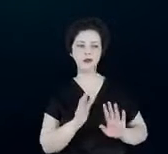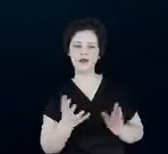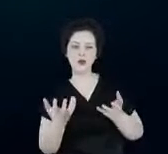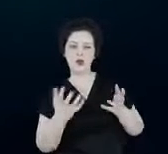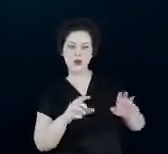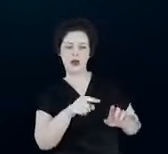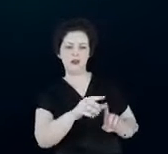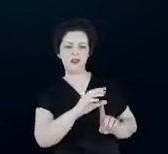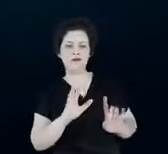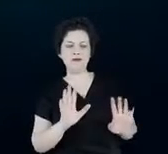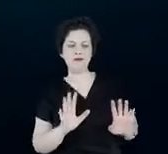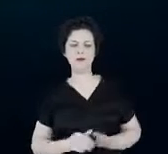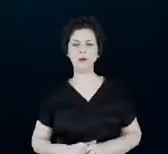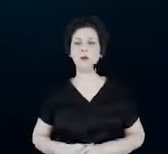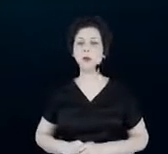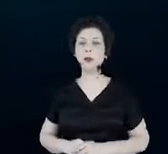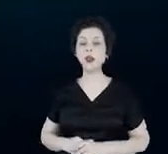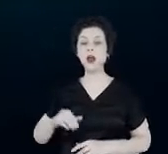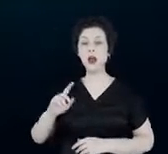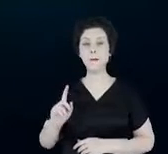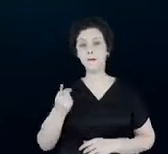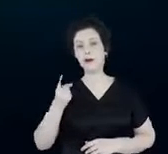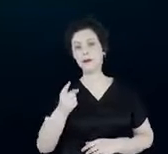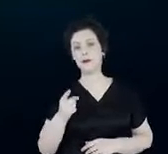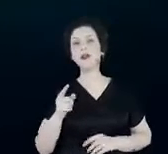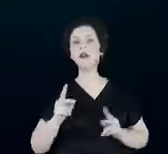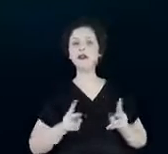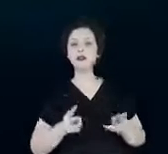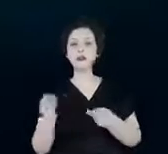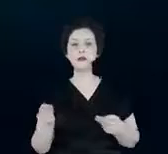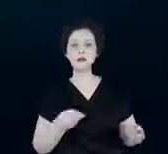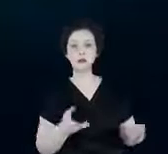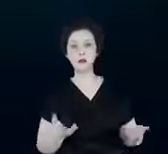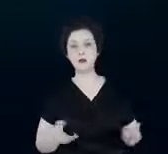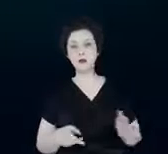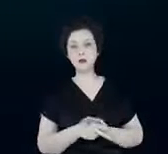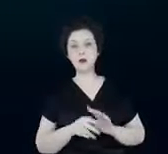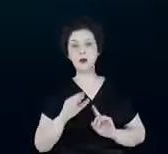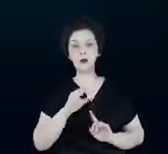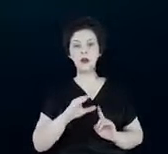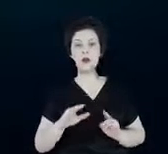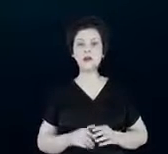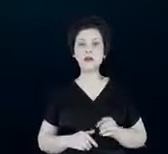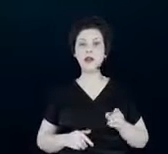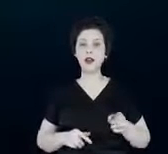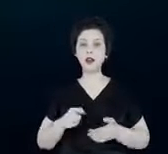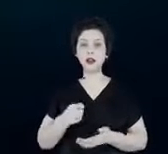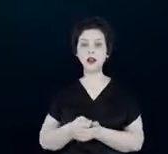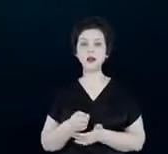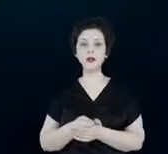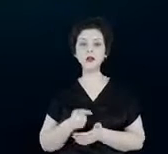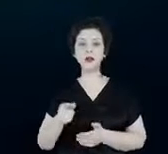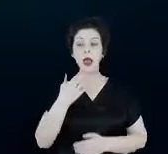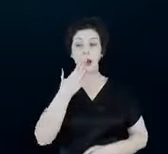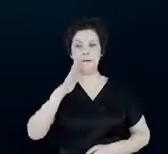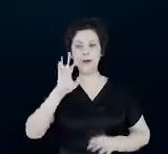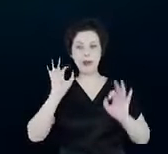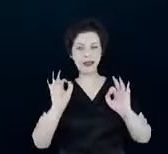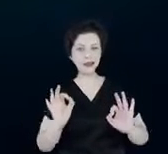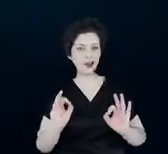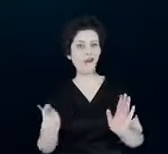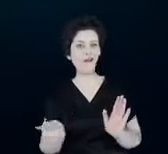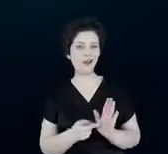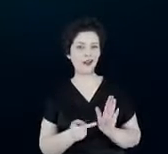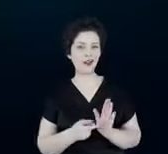mas né A primeira ele sempre dá um pro cliente então você ver como ele foi lá e garantiu que é para nós ir marca fosse entregue mesmo que